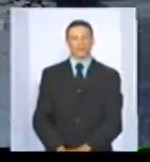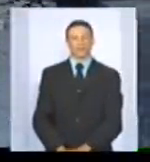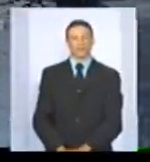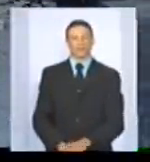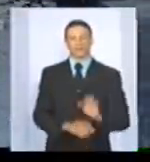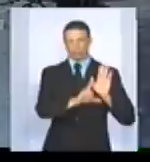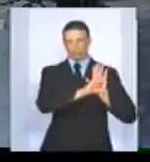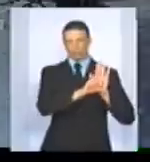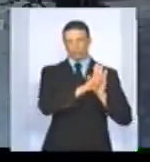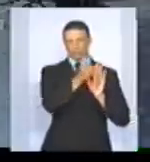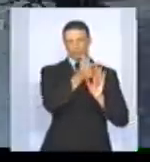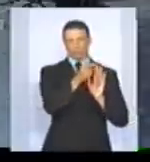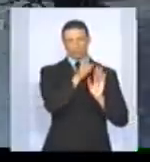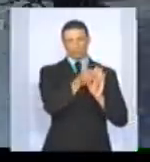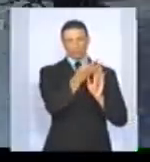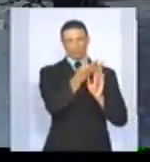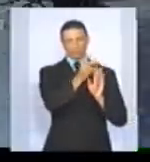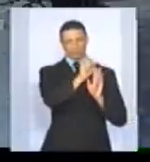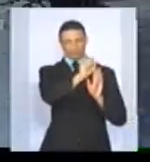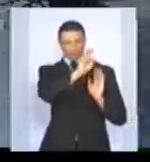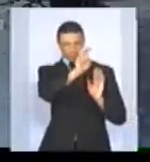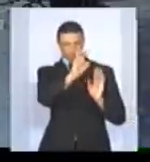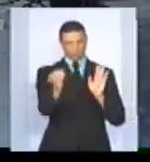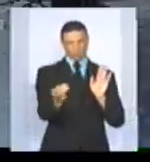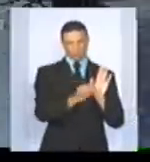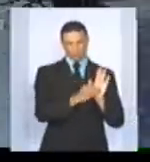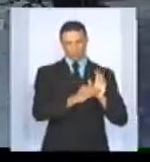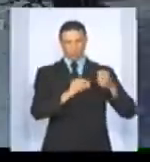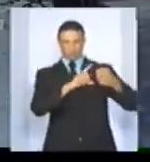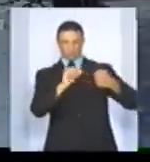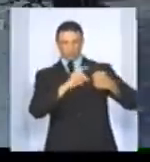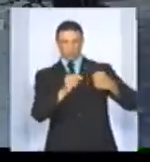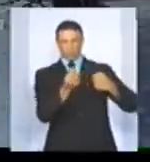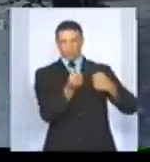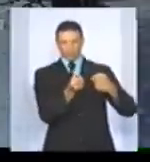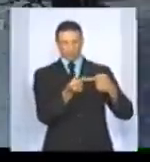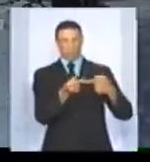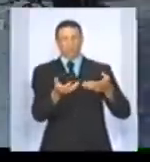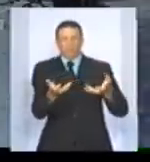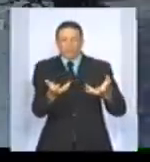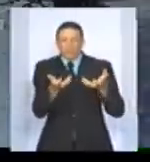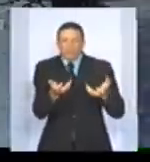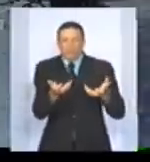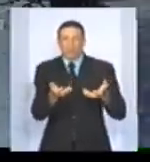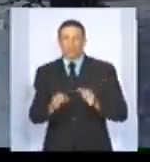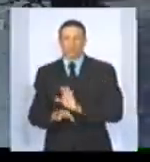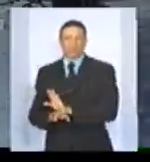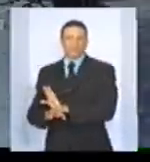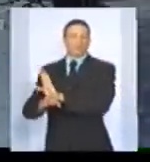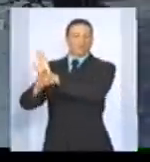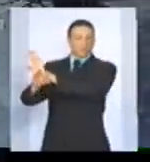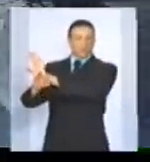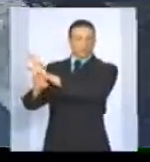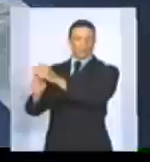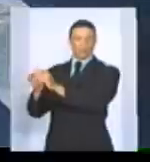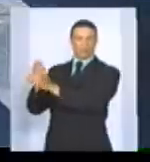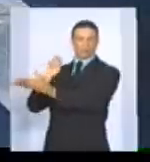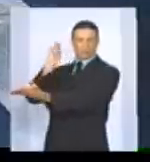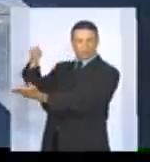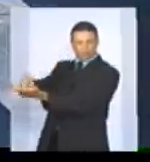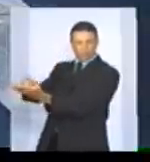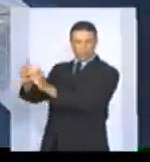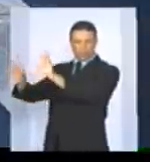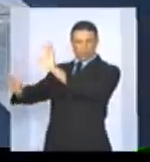A Lei 12.485, em seus dispositivos, cerceia a liberdade das empresas prestadoras de serviço de TV por assinatura, obrigando-as